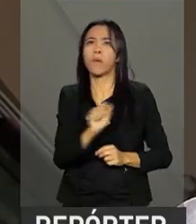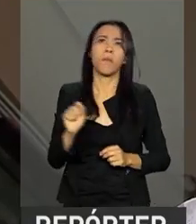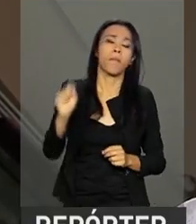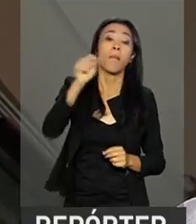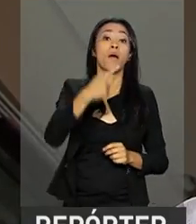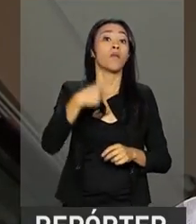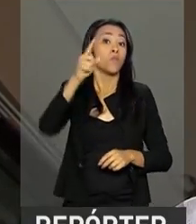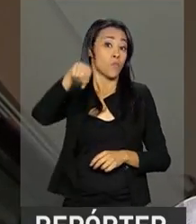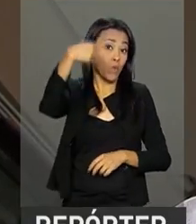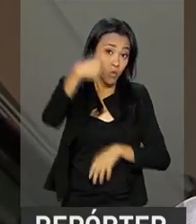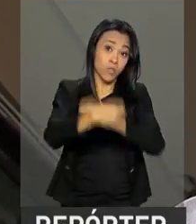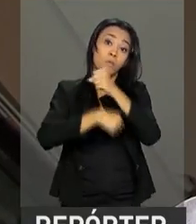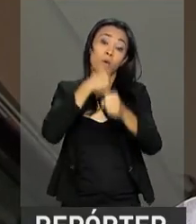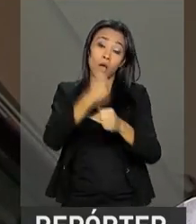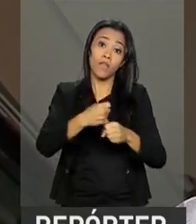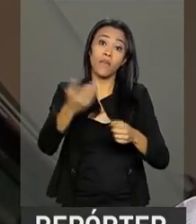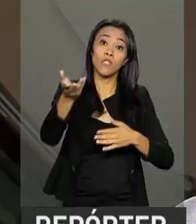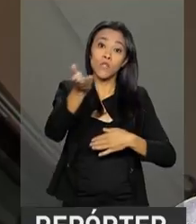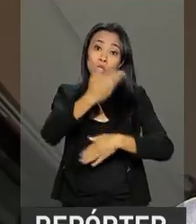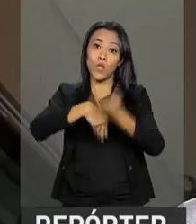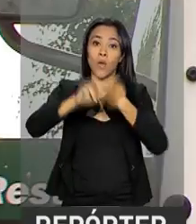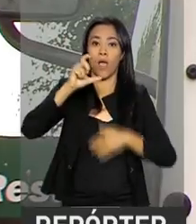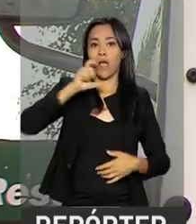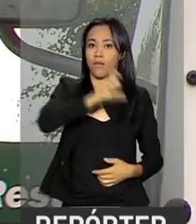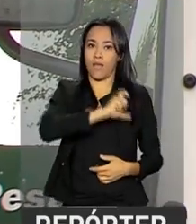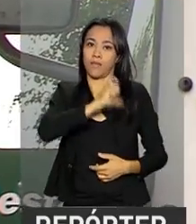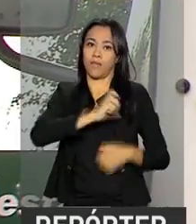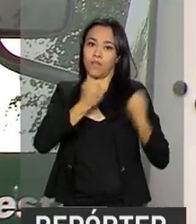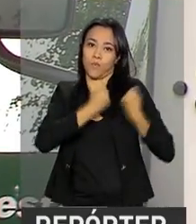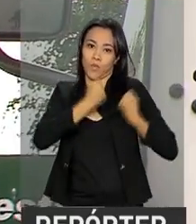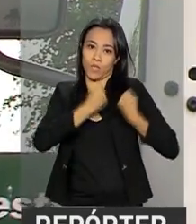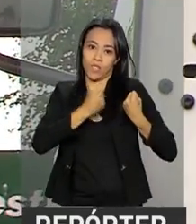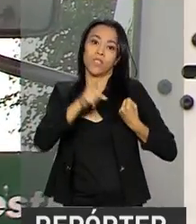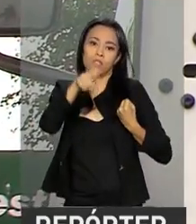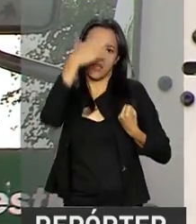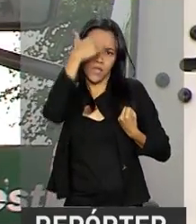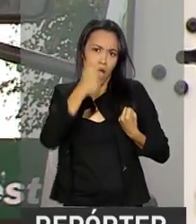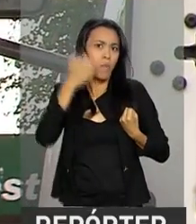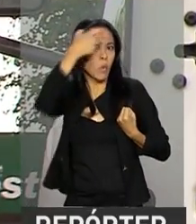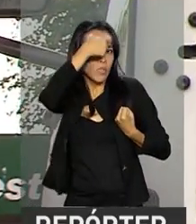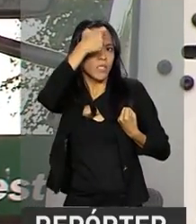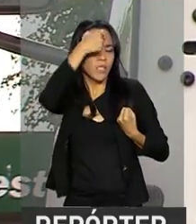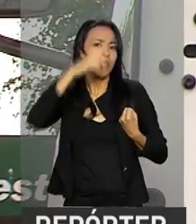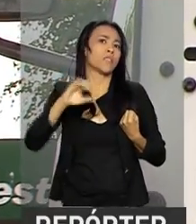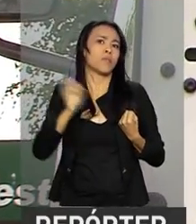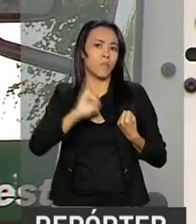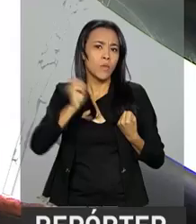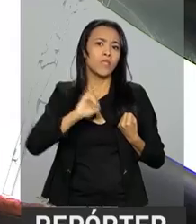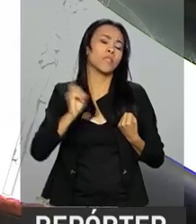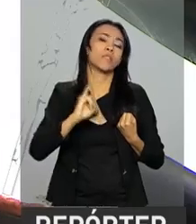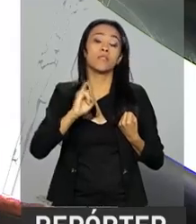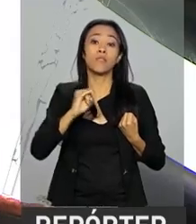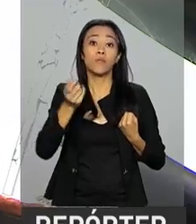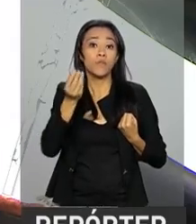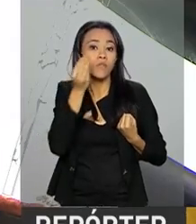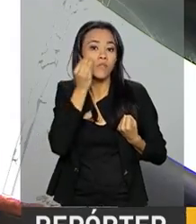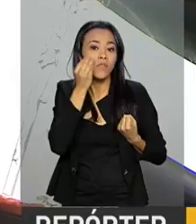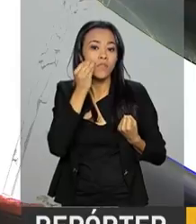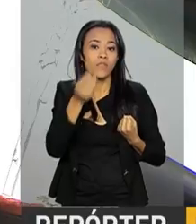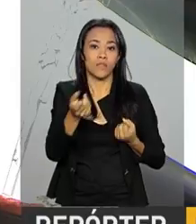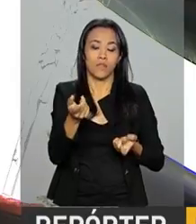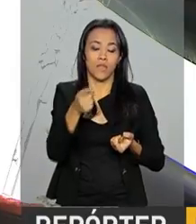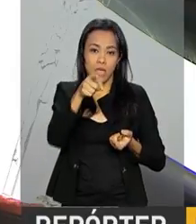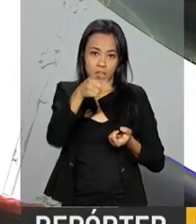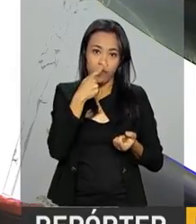renovar a carteira de motorista e está consciente sobre a importância do teste toxicológico esse exame ajuda